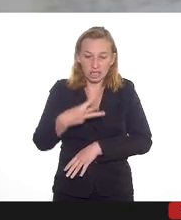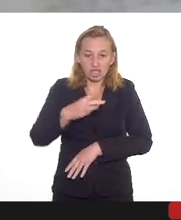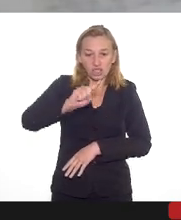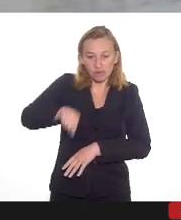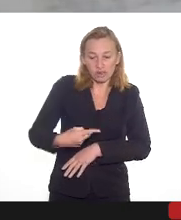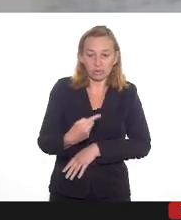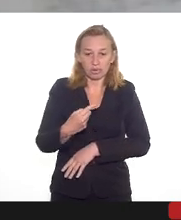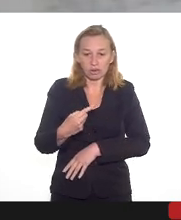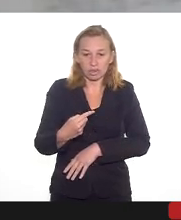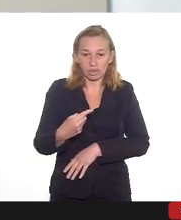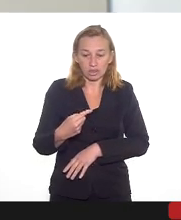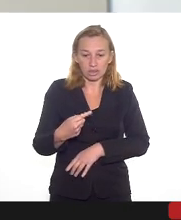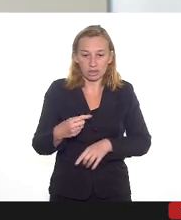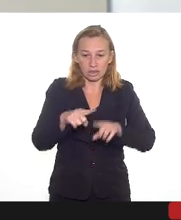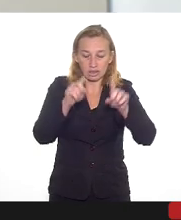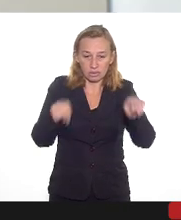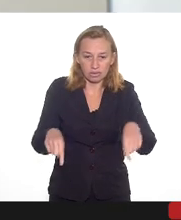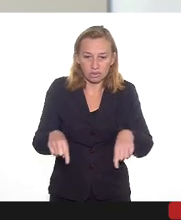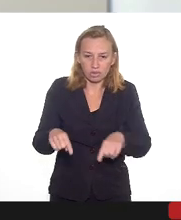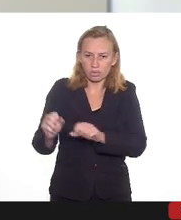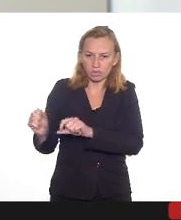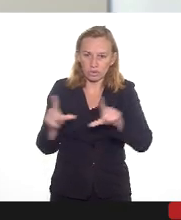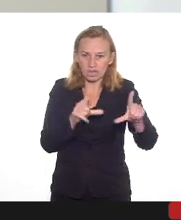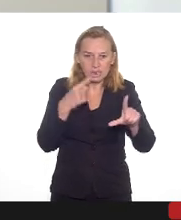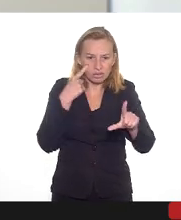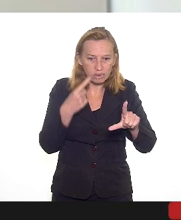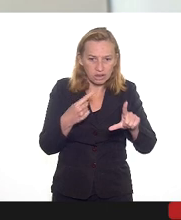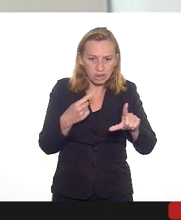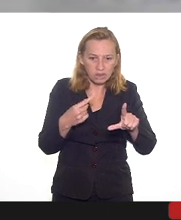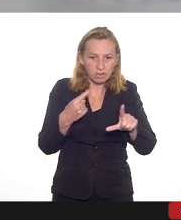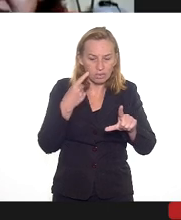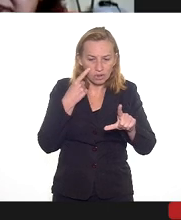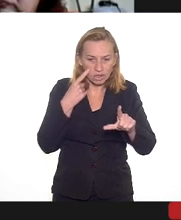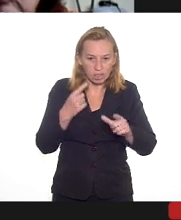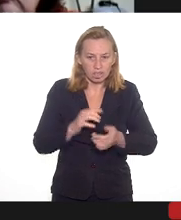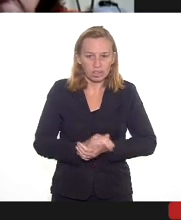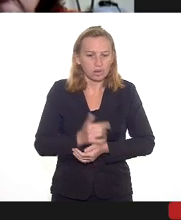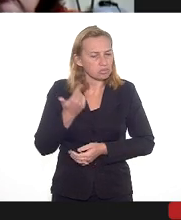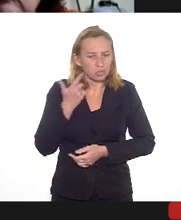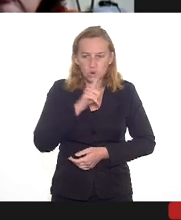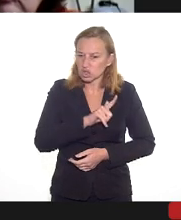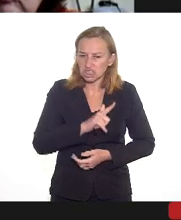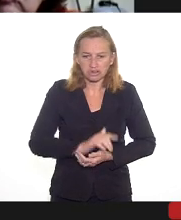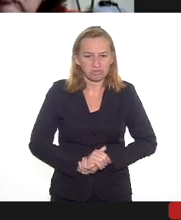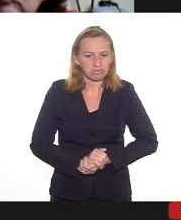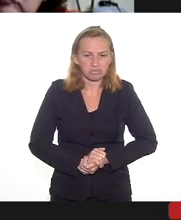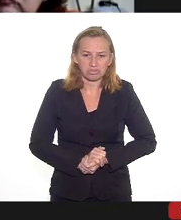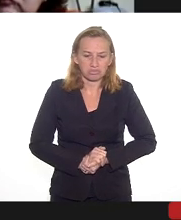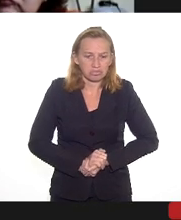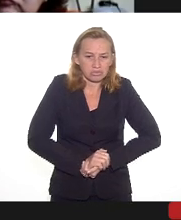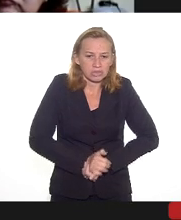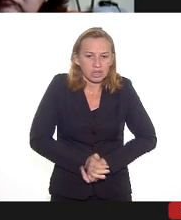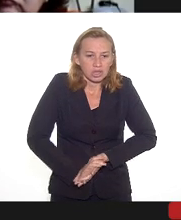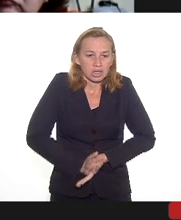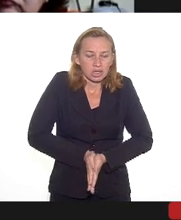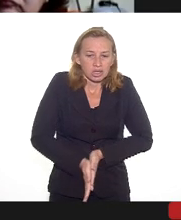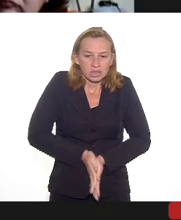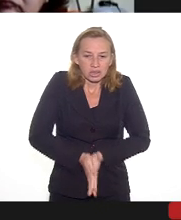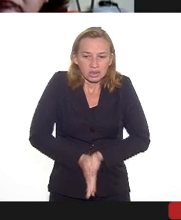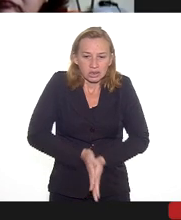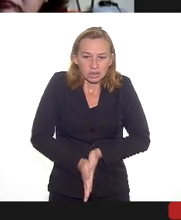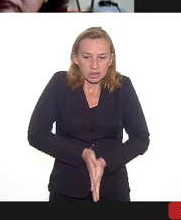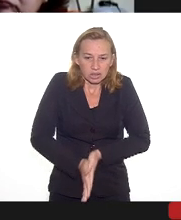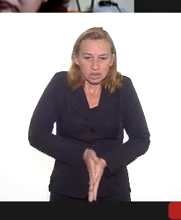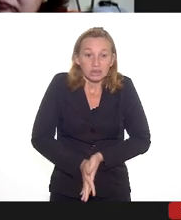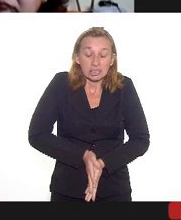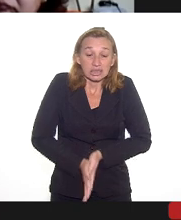43,56% dos servidores já ativos. Já consegue colocar aí a tabela? Deixa eu só ver aqui, que eu não estou conseguindo botar a tela. Acho que ela não está